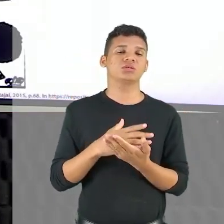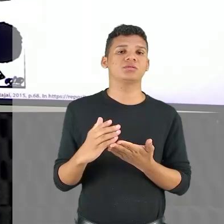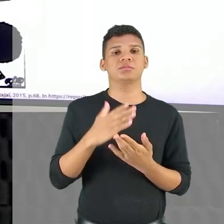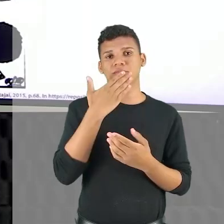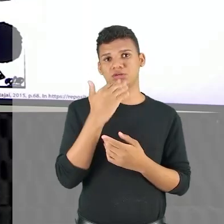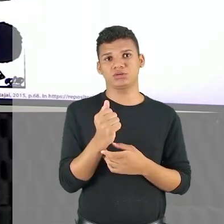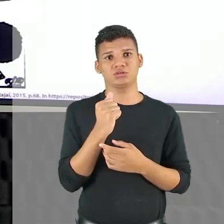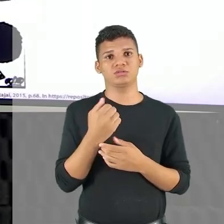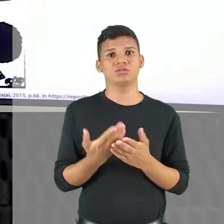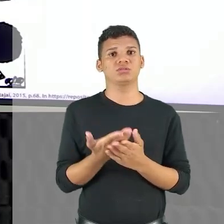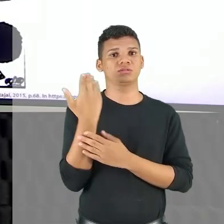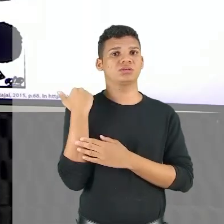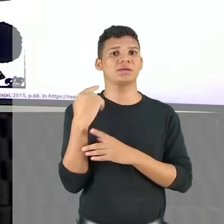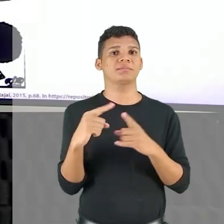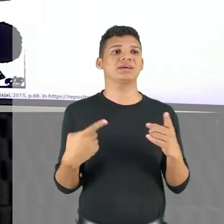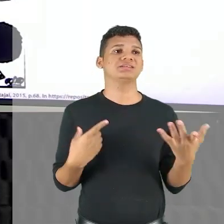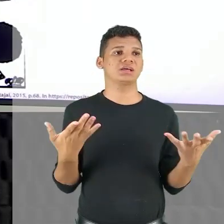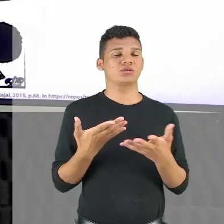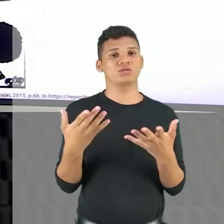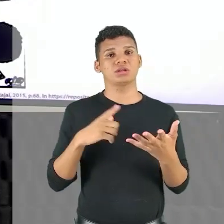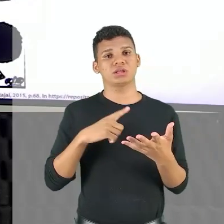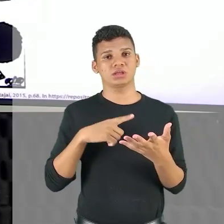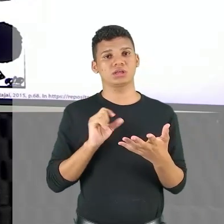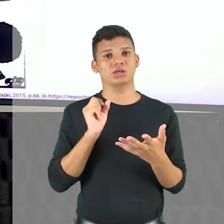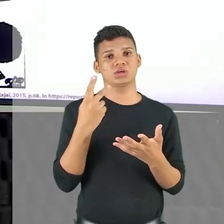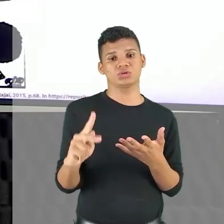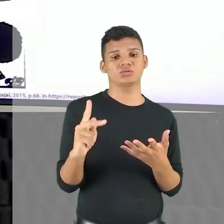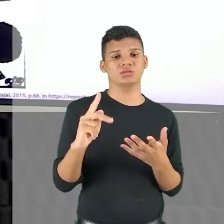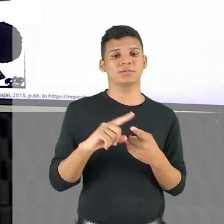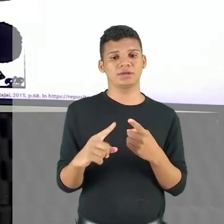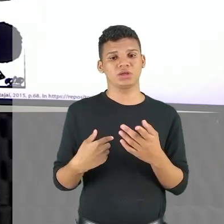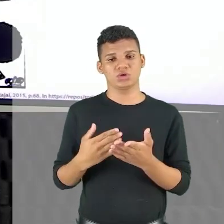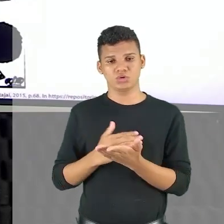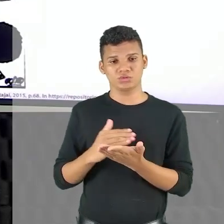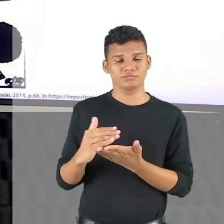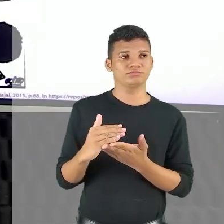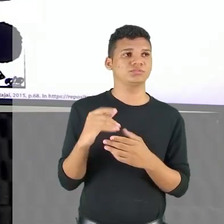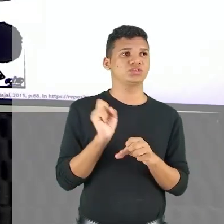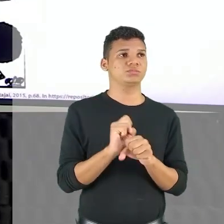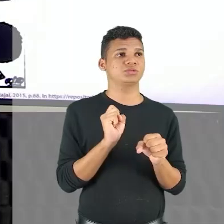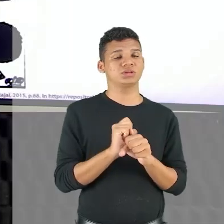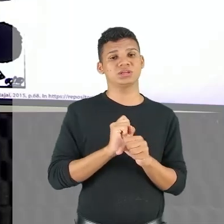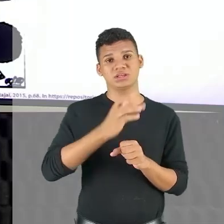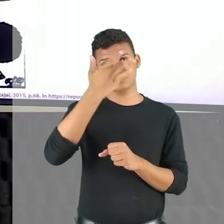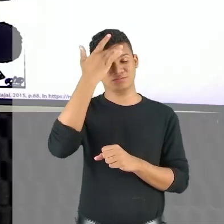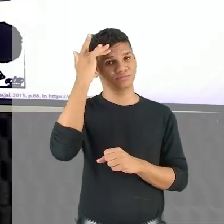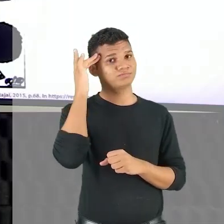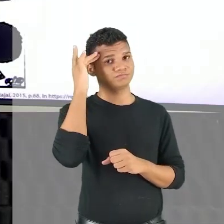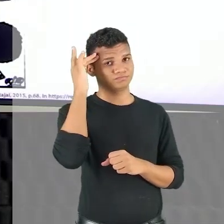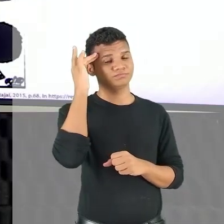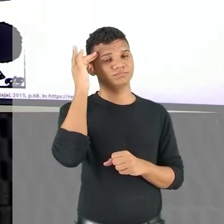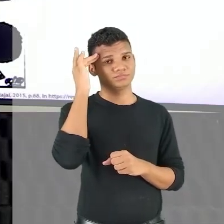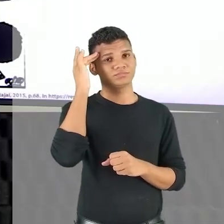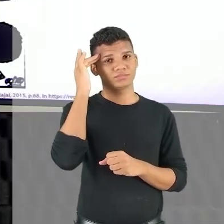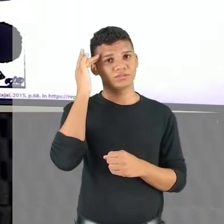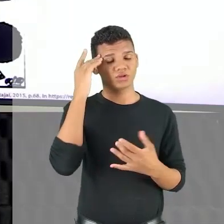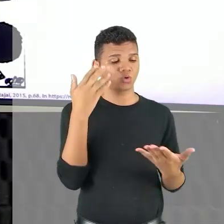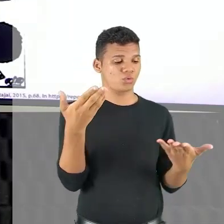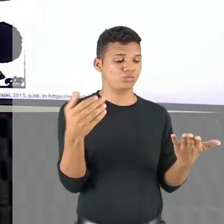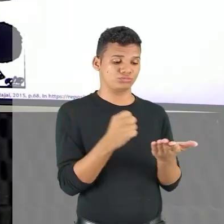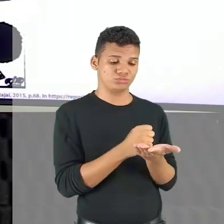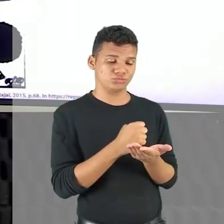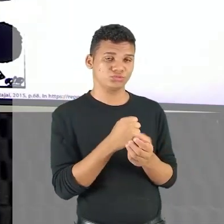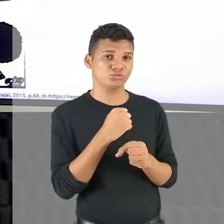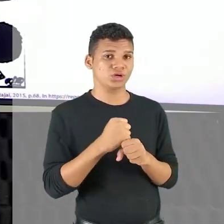ela diz, eu apostaria que, por sua parte, este ano que começa, espera que as pessoas, né? Este ano que começa,